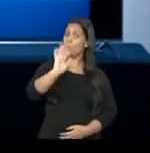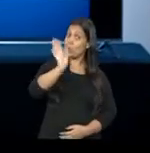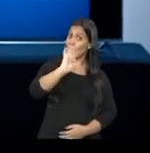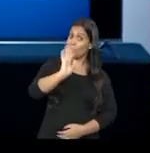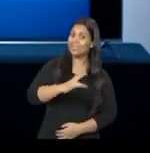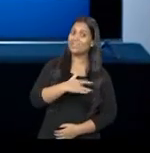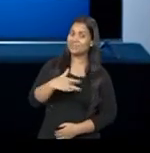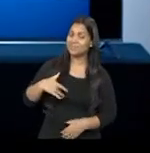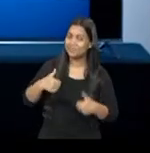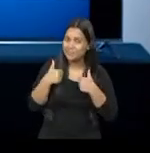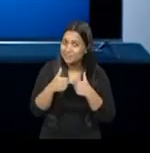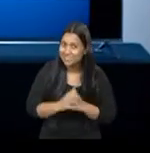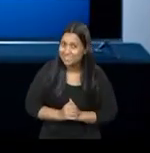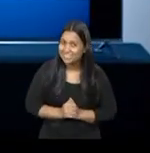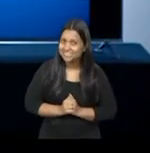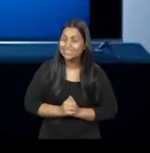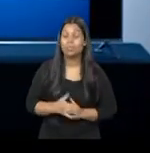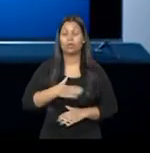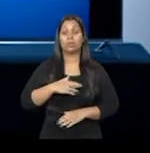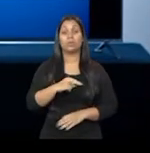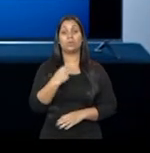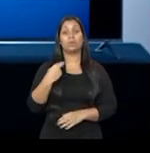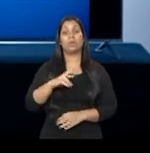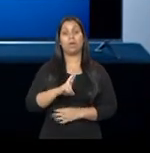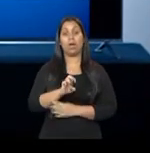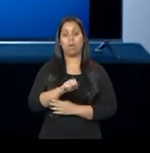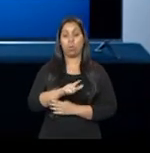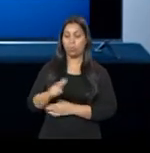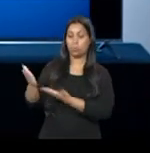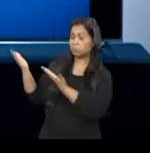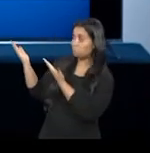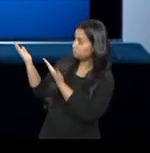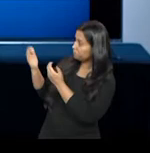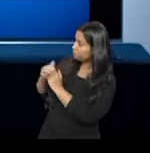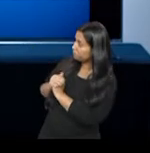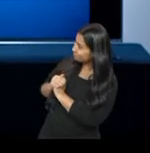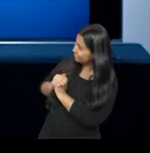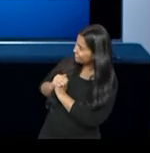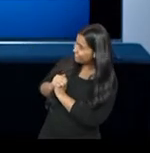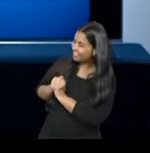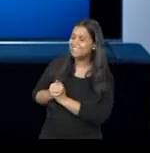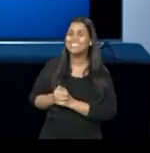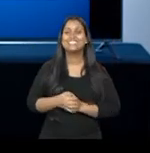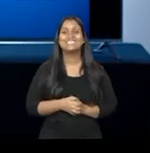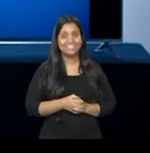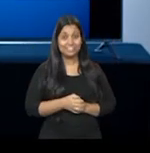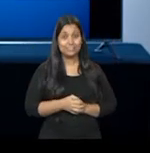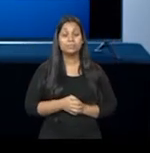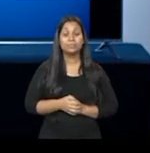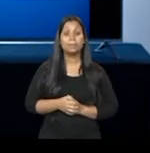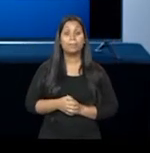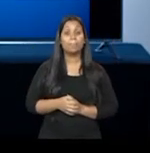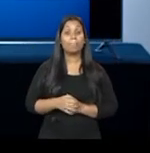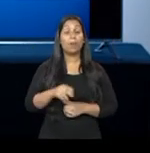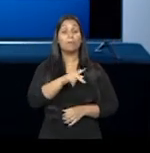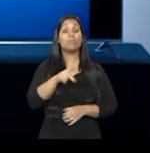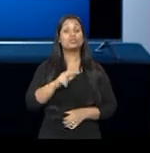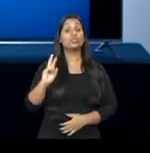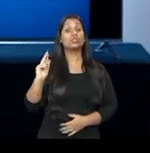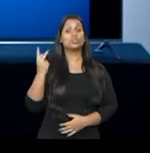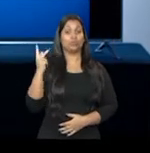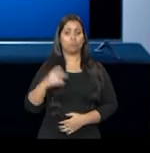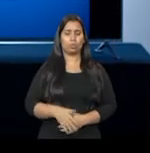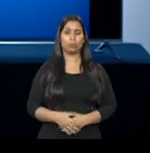Olá pessoal, tudo bem com vocês? Meu nome é Raul, eu sou professor de História aqui da Rede Municipal de Ensino de São José do Rio Preto. É um